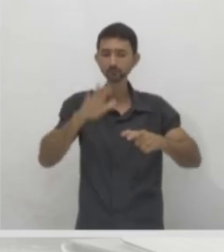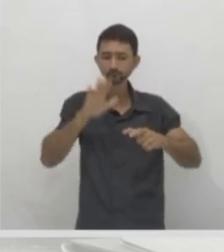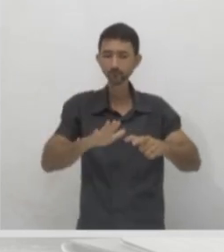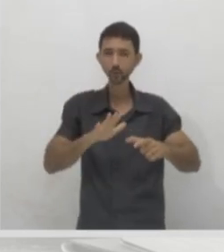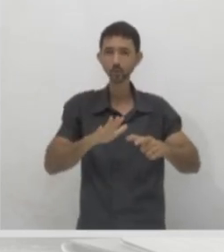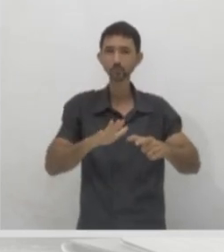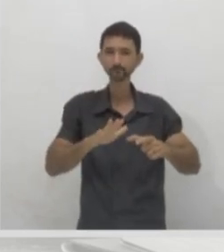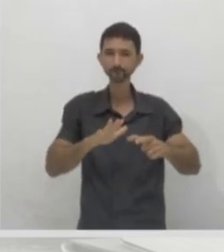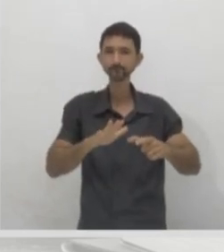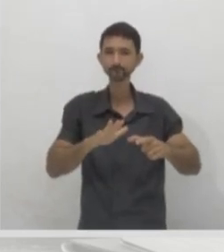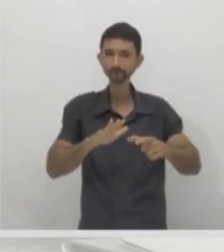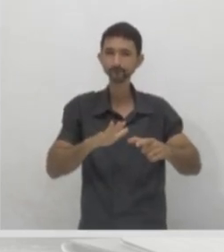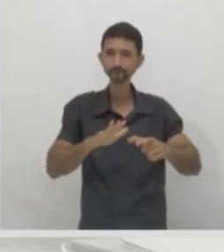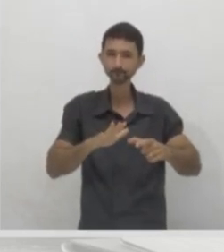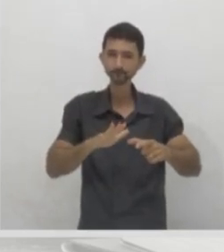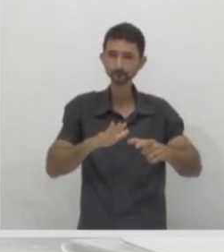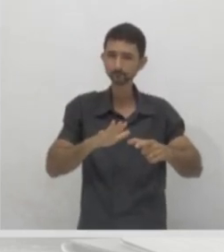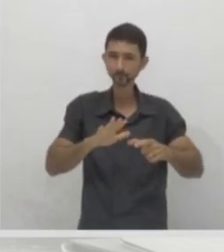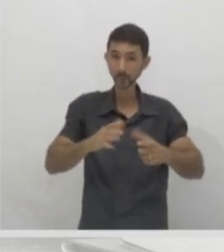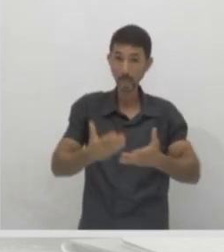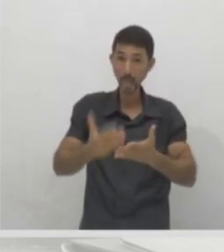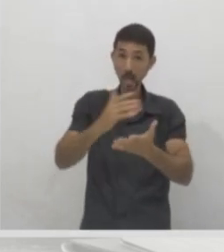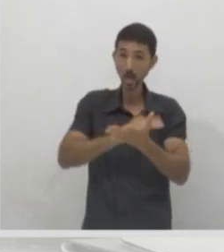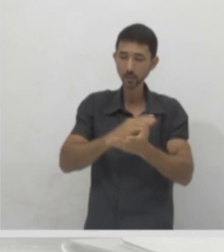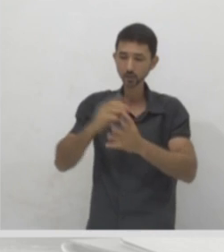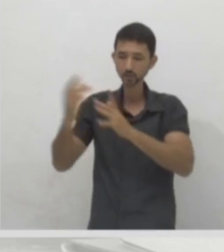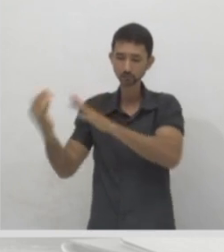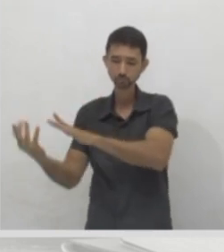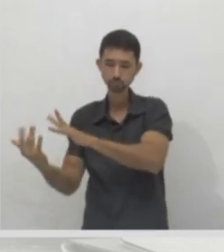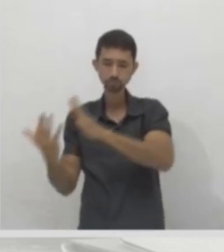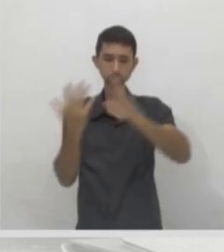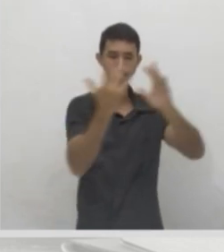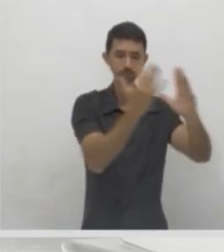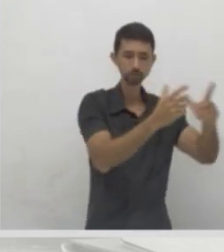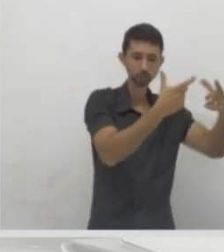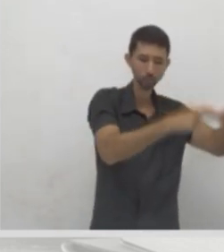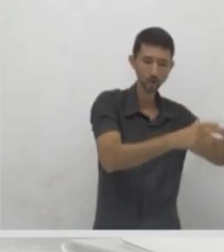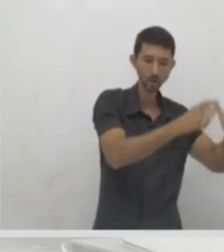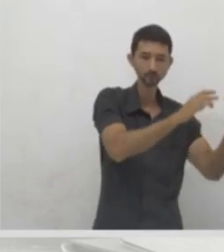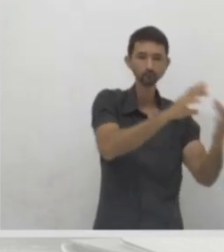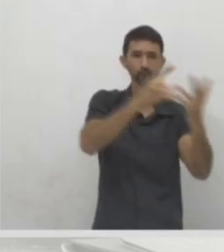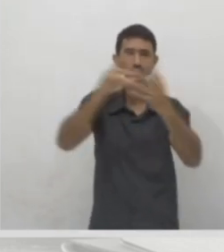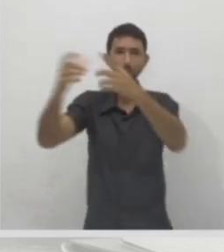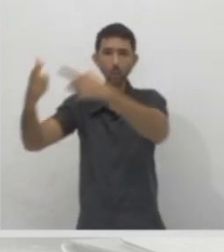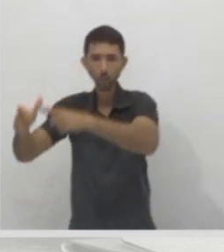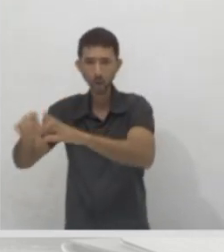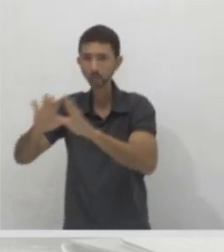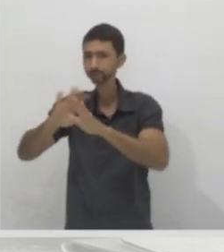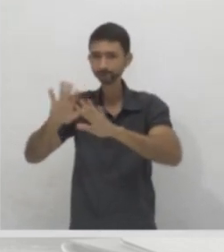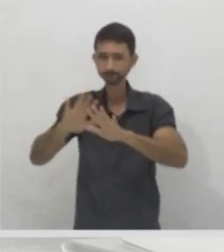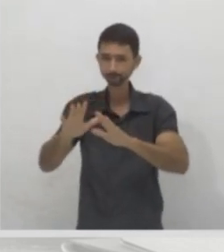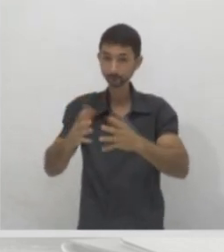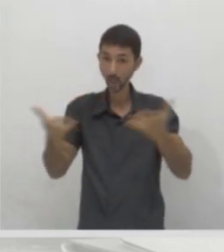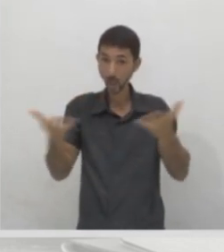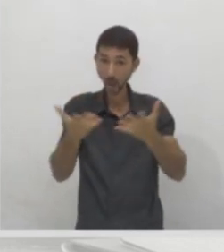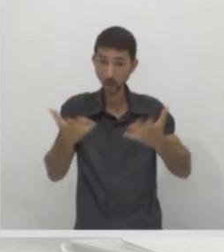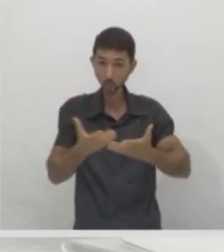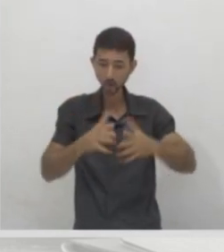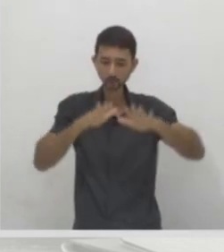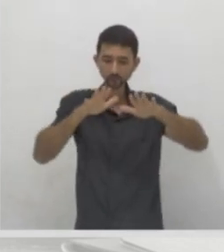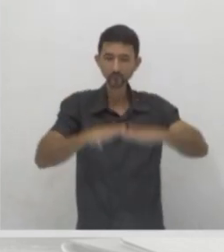como tudo que acontece na nossa vida pessoal, na vida da nossa família, vai acontecer também na história do ser